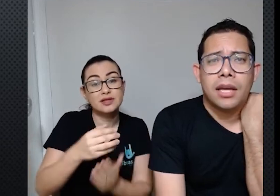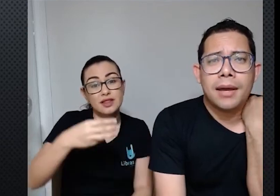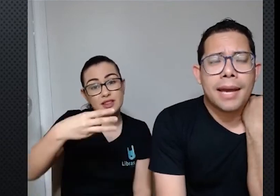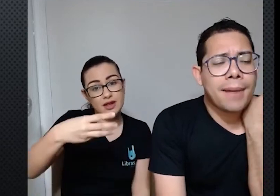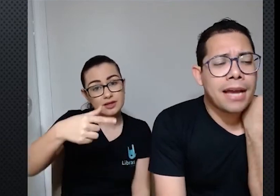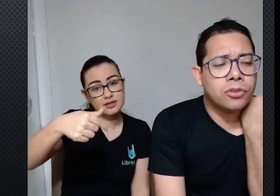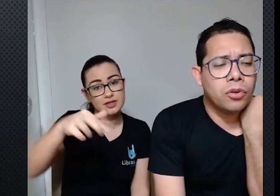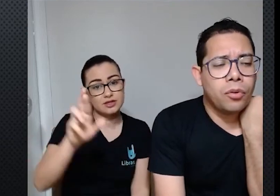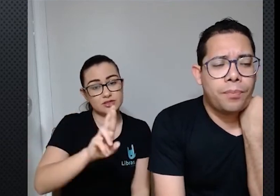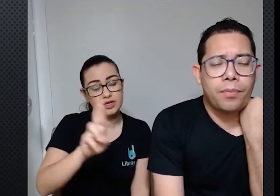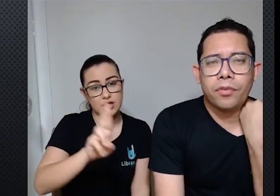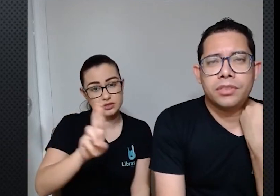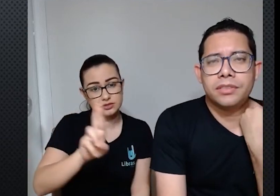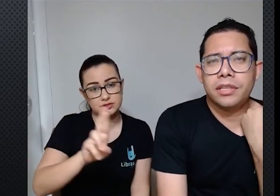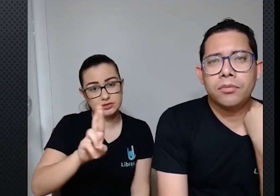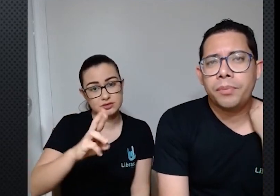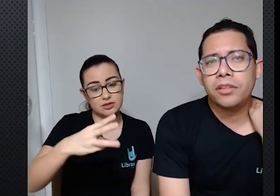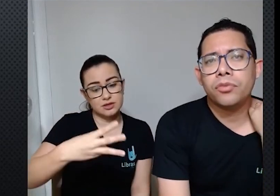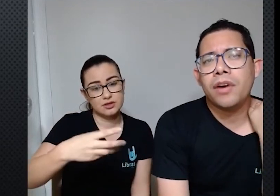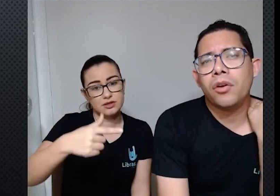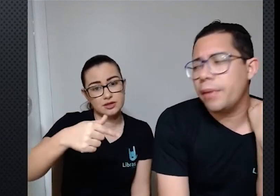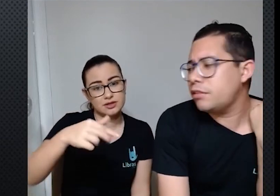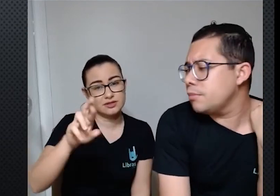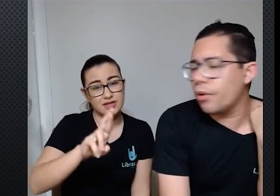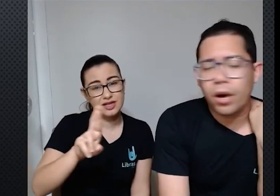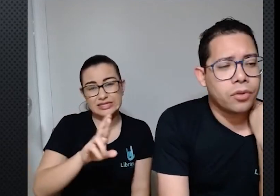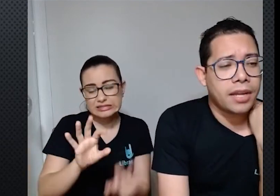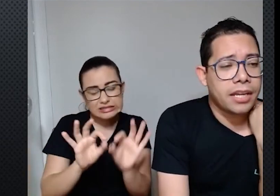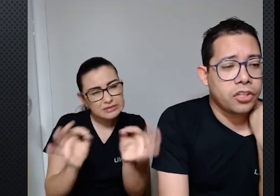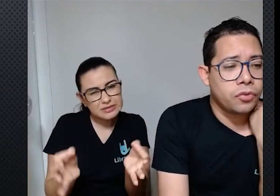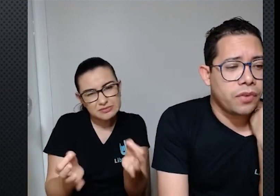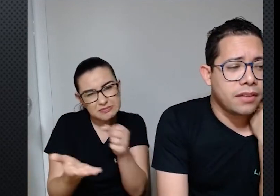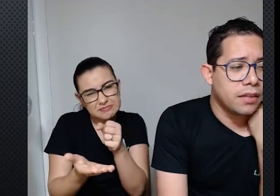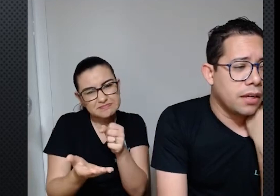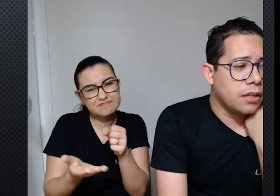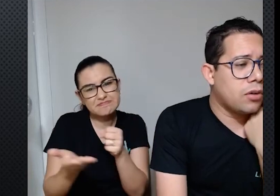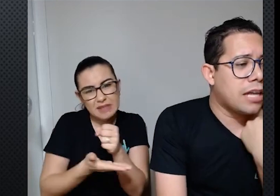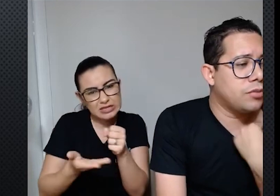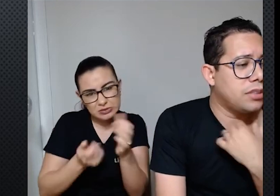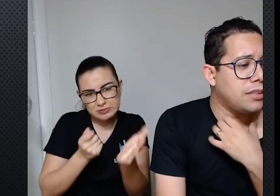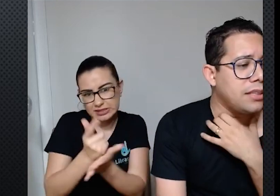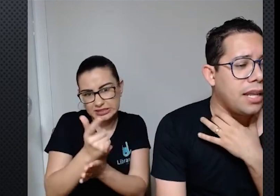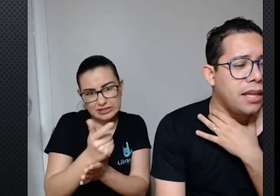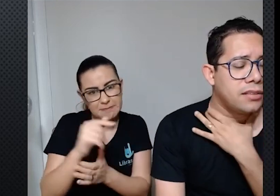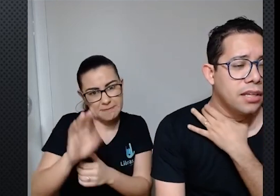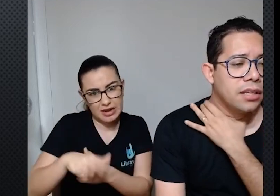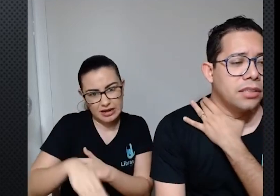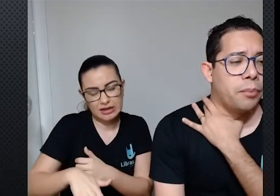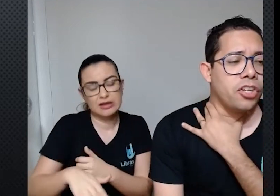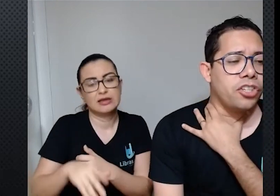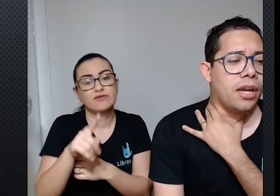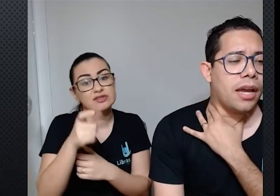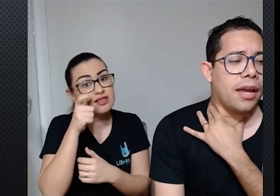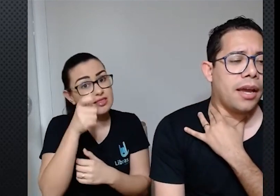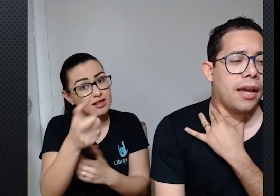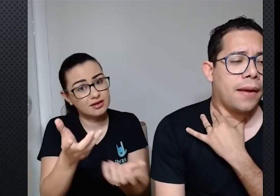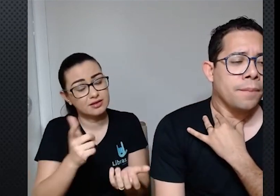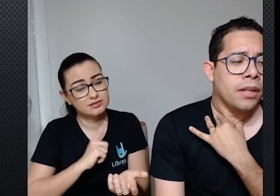R$37. É mais vamos dizer, um valor bem simbólico, né, que a gente fez. Então, caso você tenha interesse, você